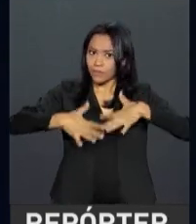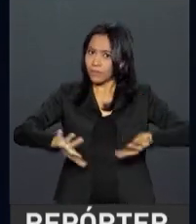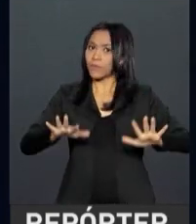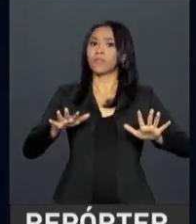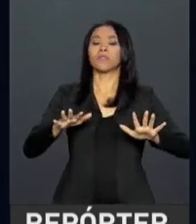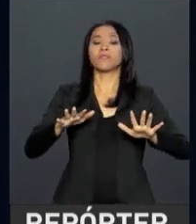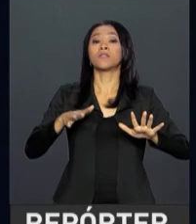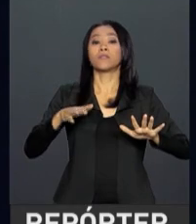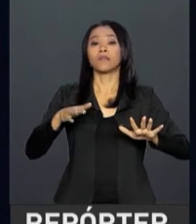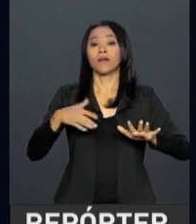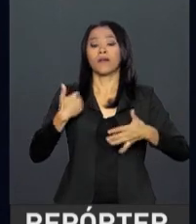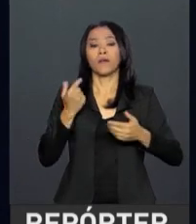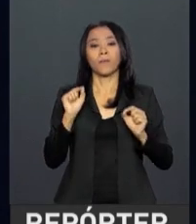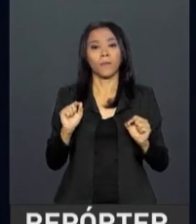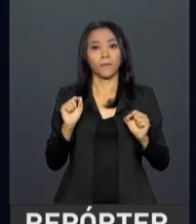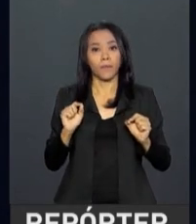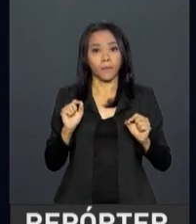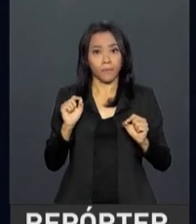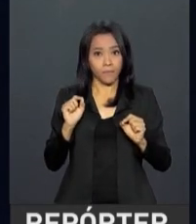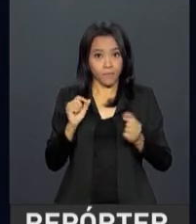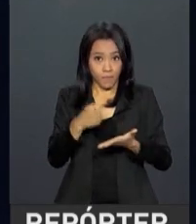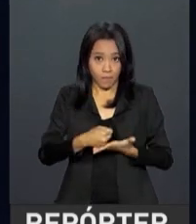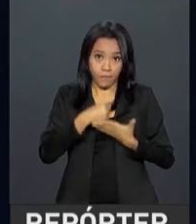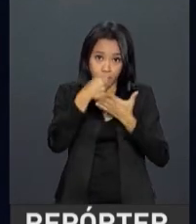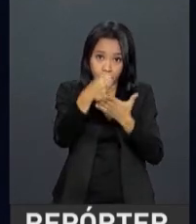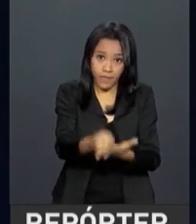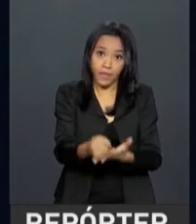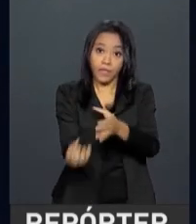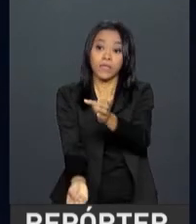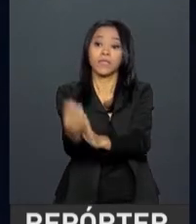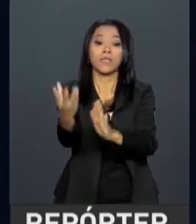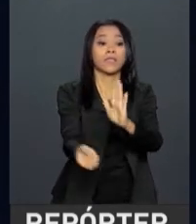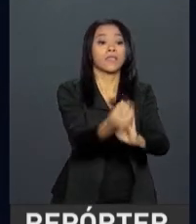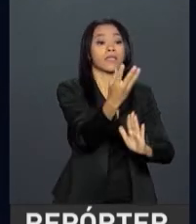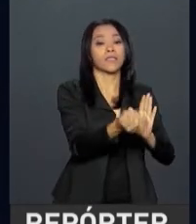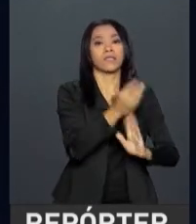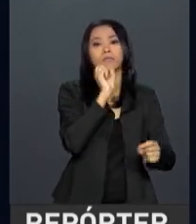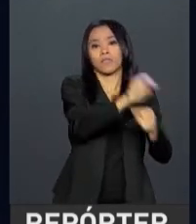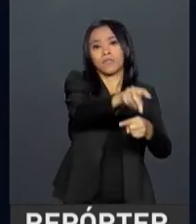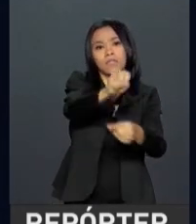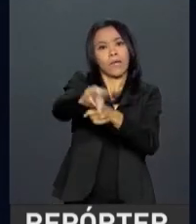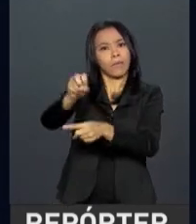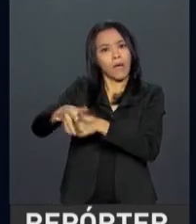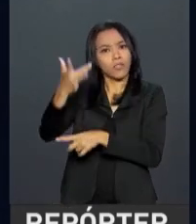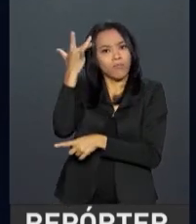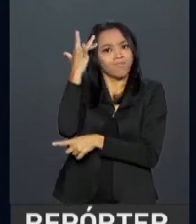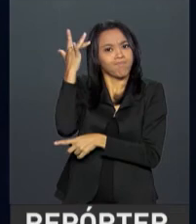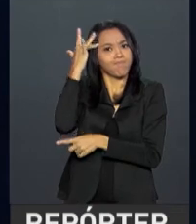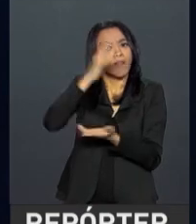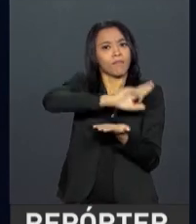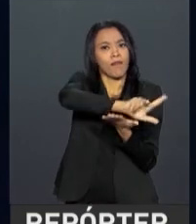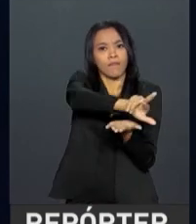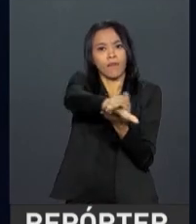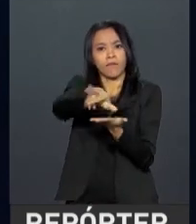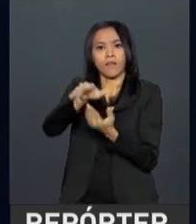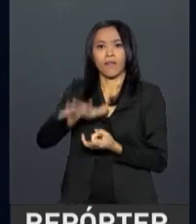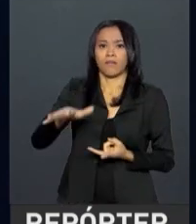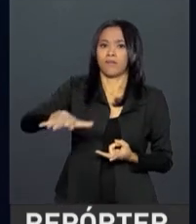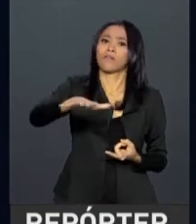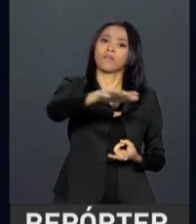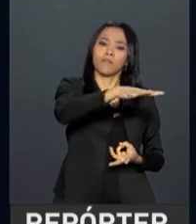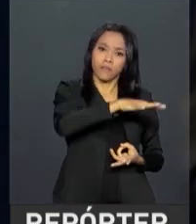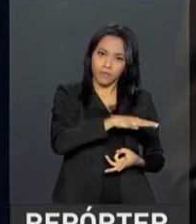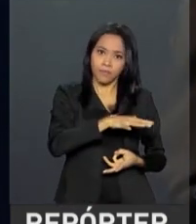contribuindo para a criação de empregos de qualidade nos mais variados